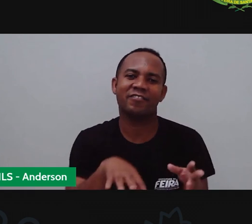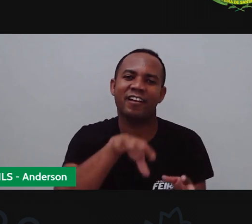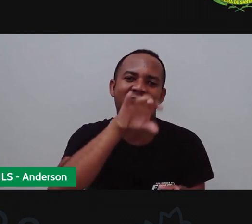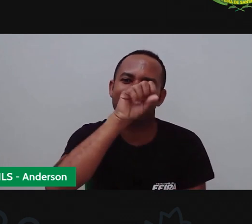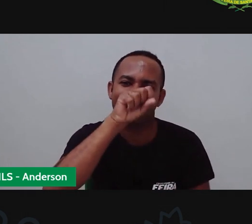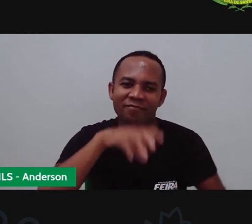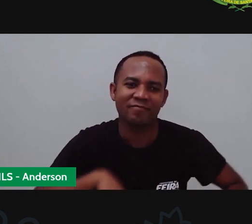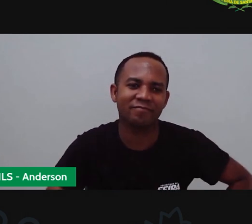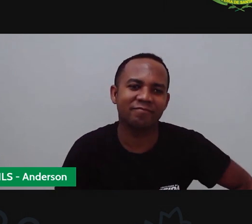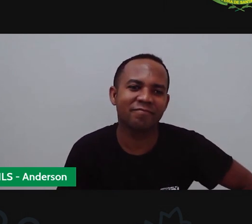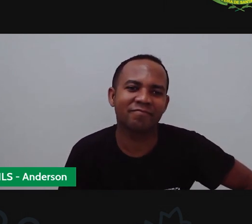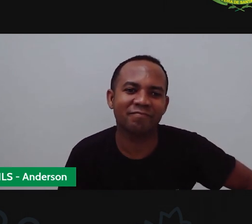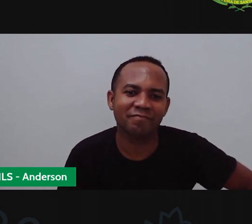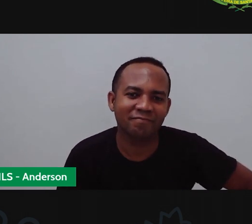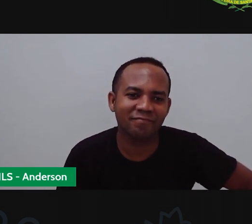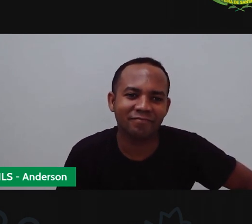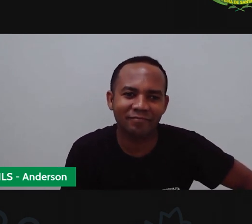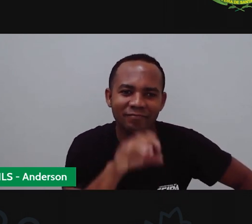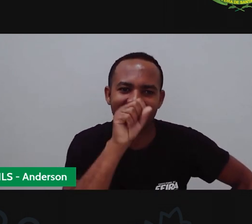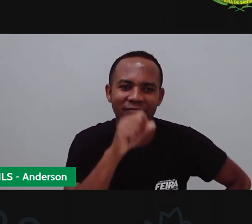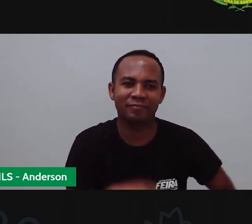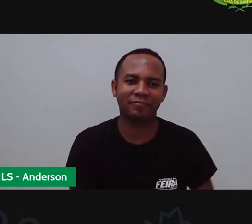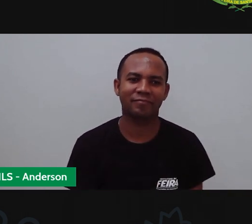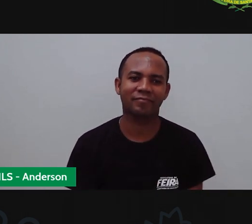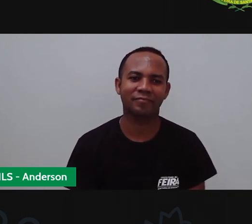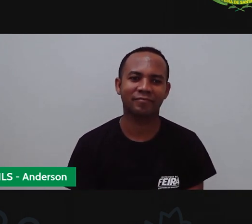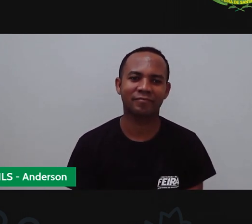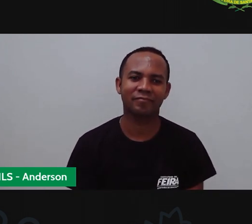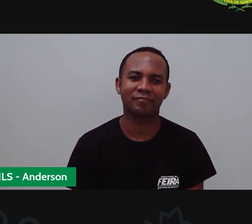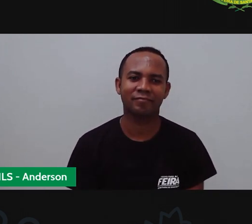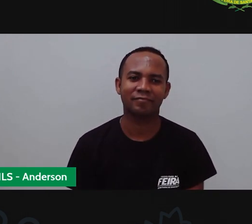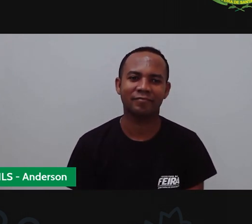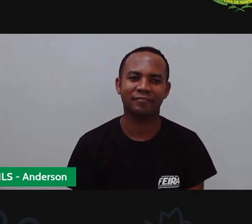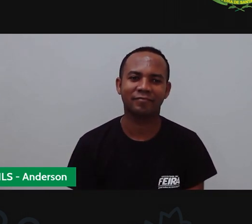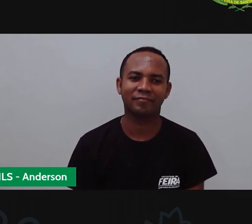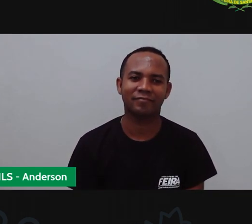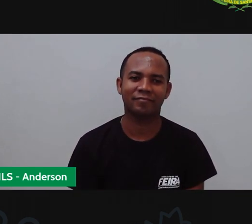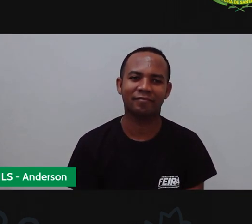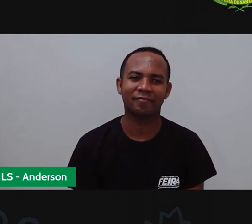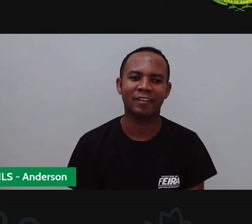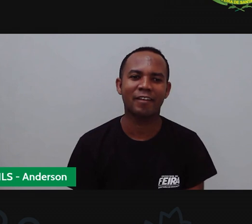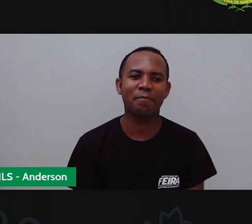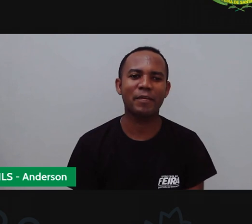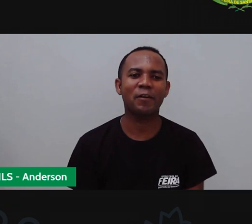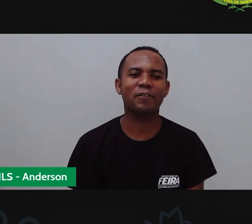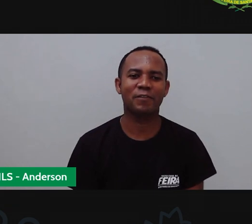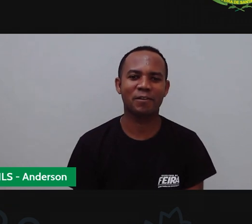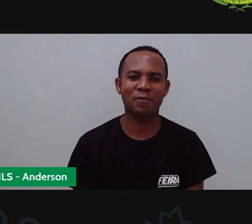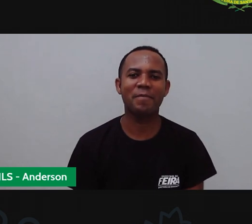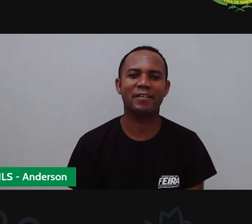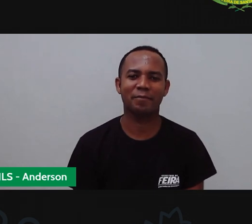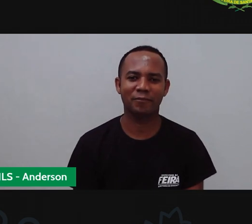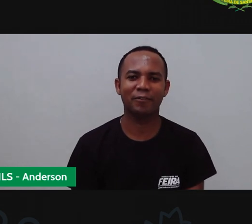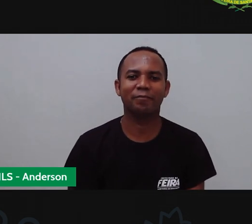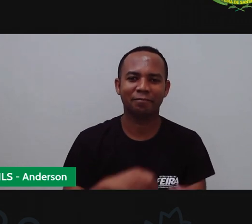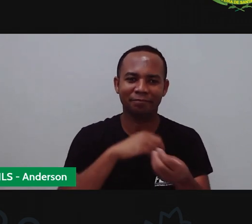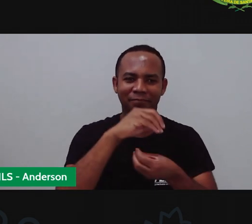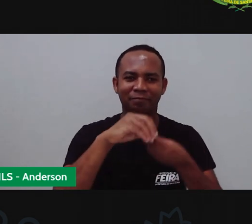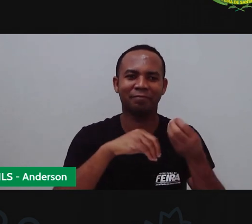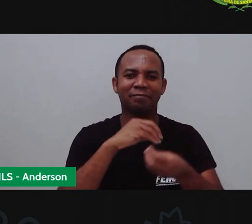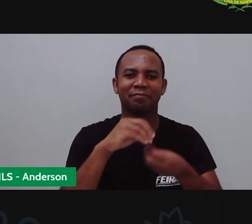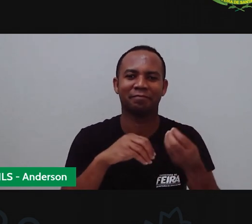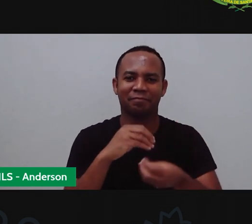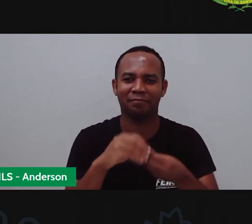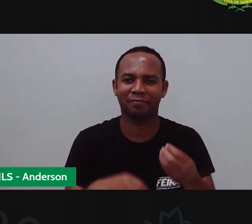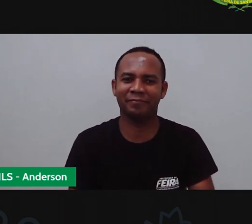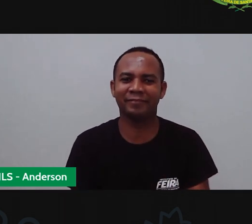É tato. É tato. Parece uma massa de modelar, um biscuit. E olha que virou. O dia que você fez